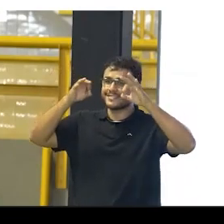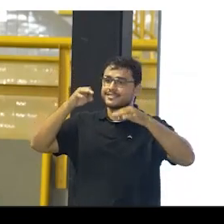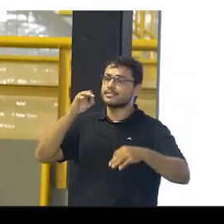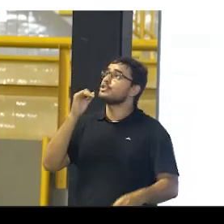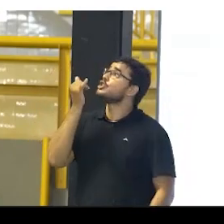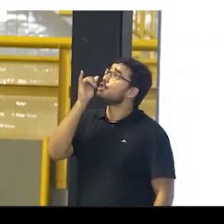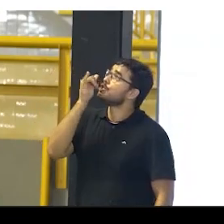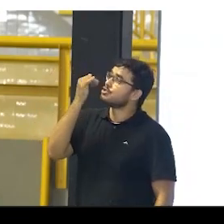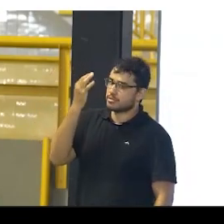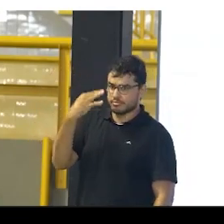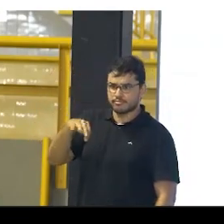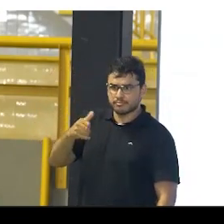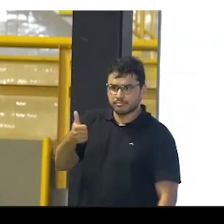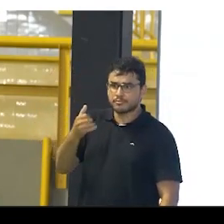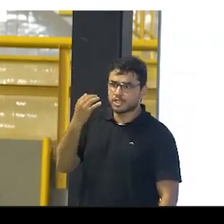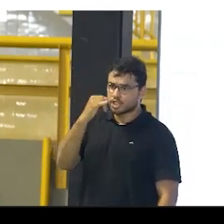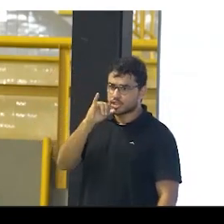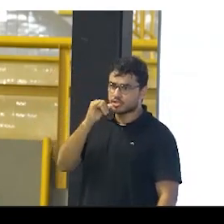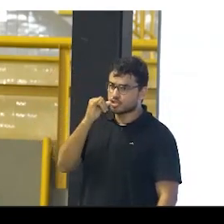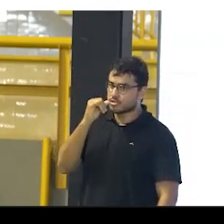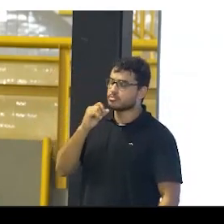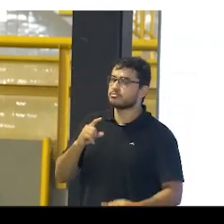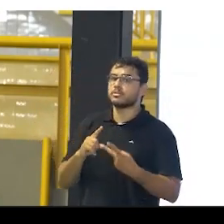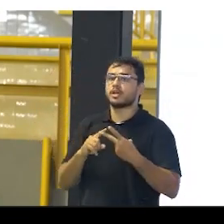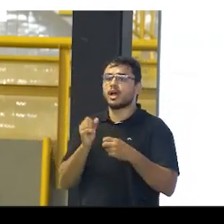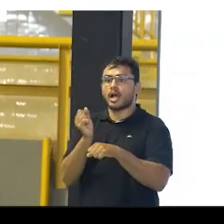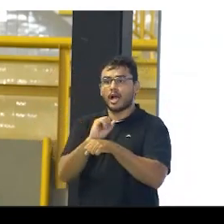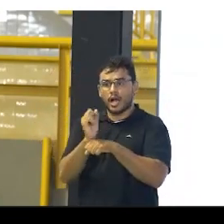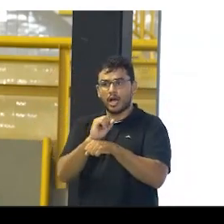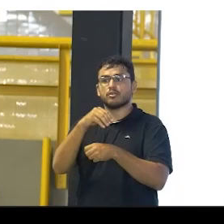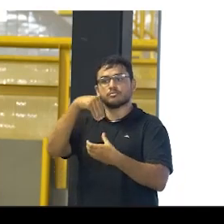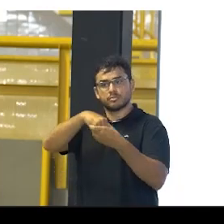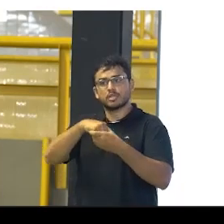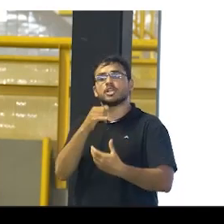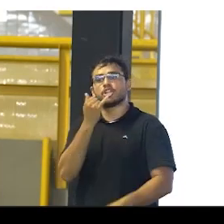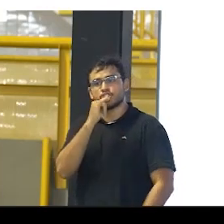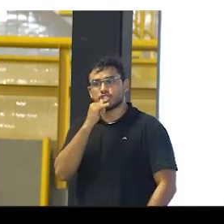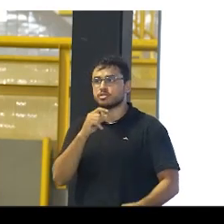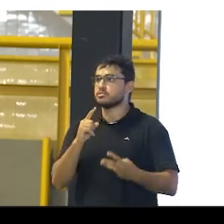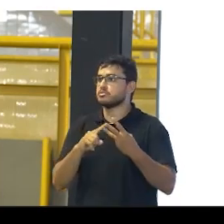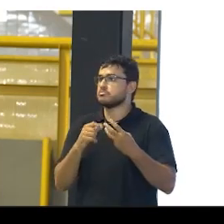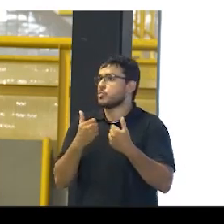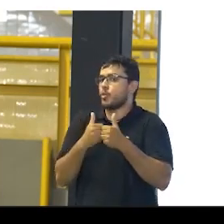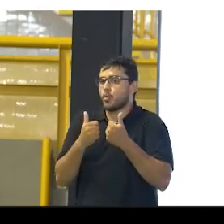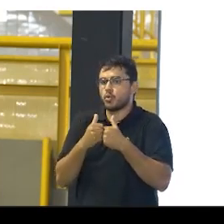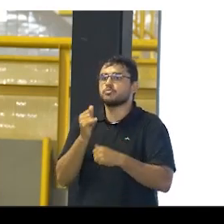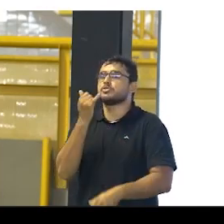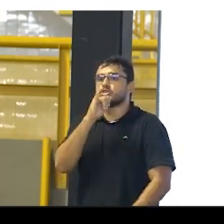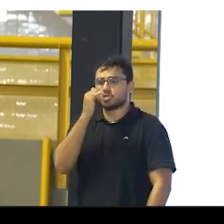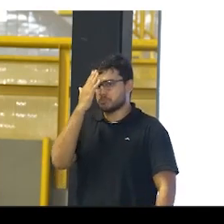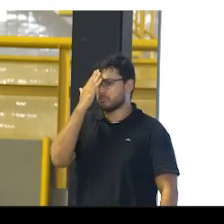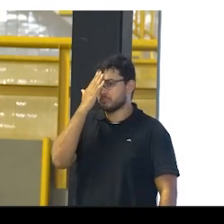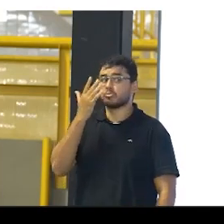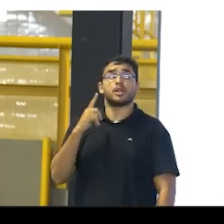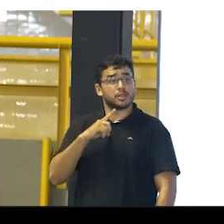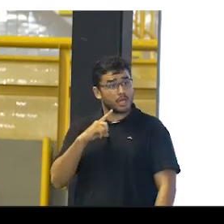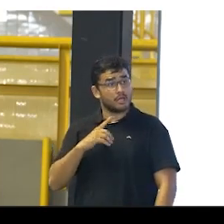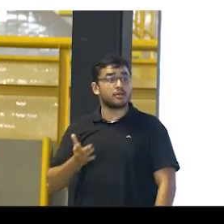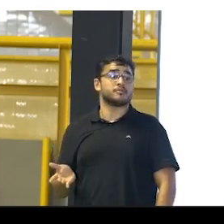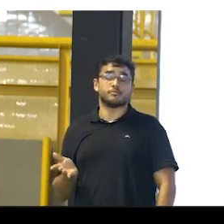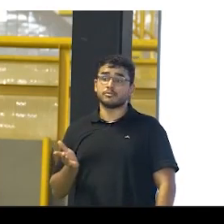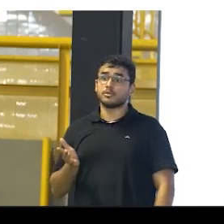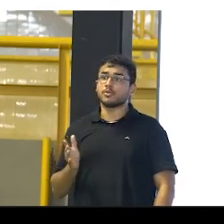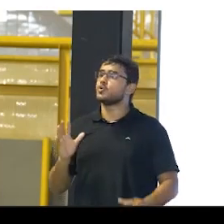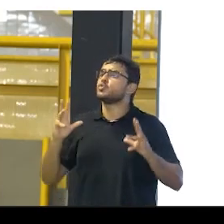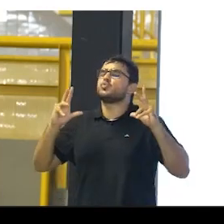no carro, tá? Que a gente vai utilizá-lo para ir para casa, ou no meio de transporte, seja ele qual for, se for a combustão, tá? Ou